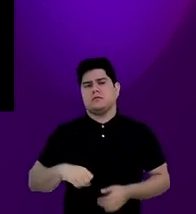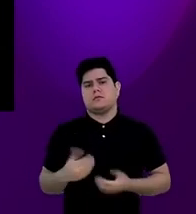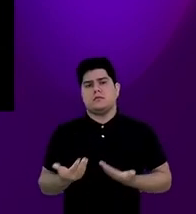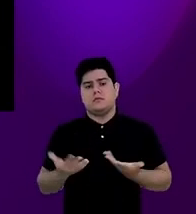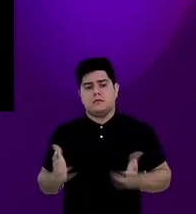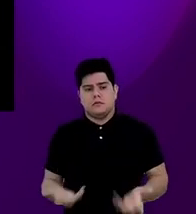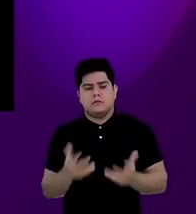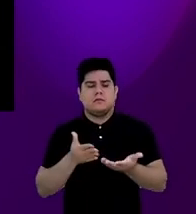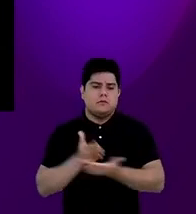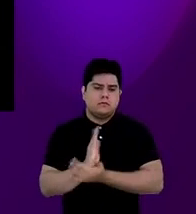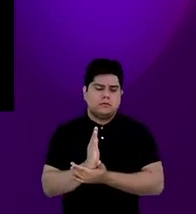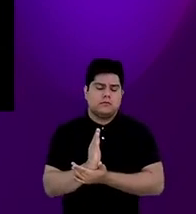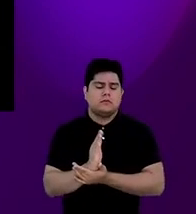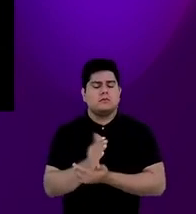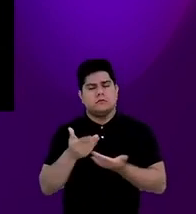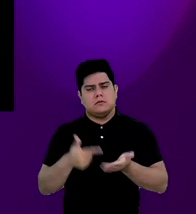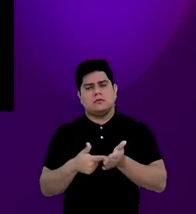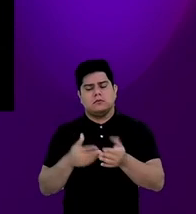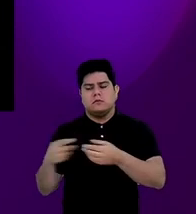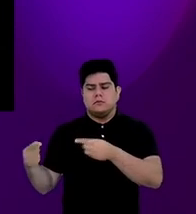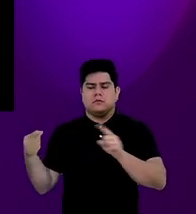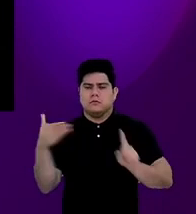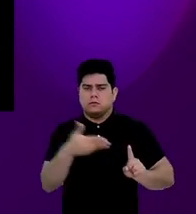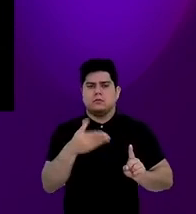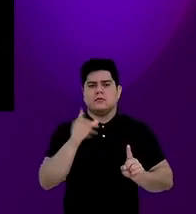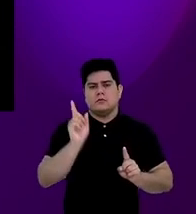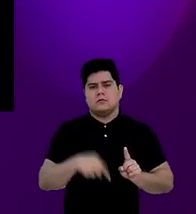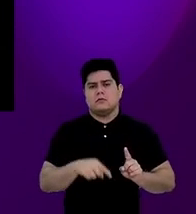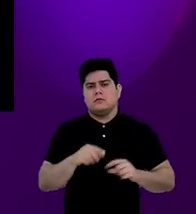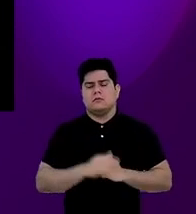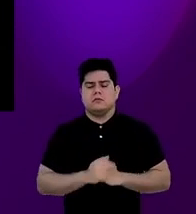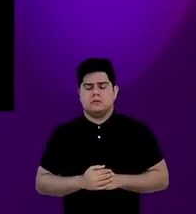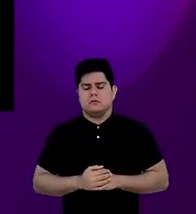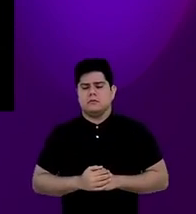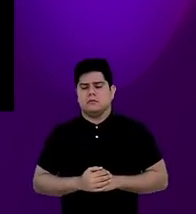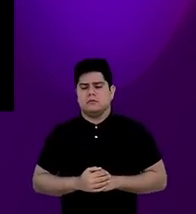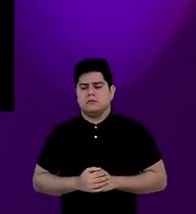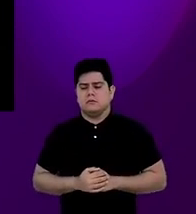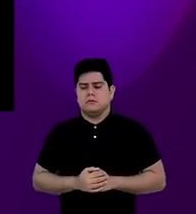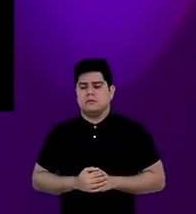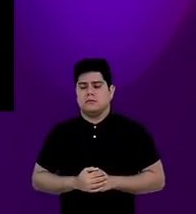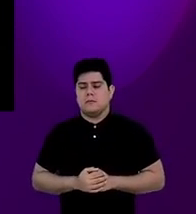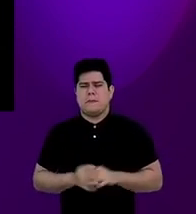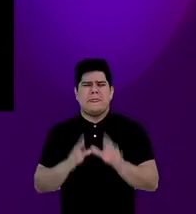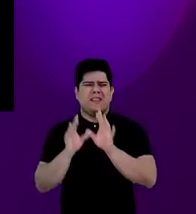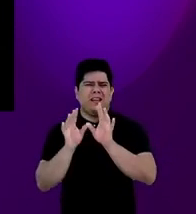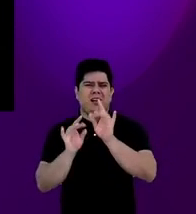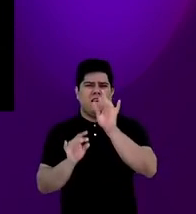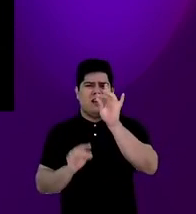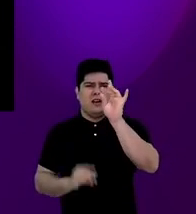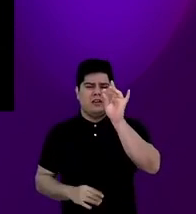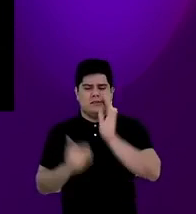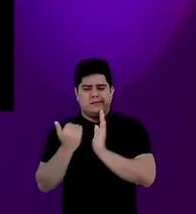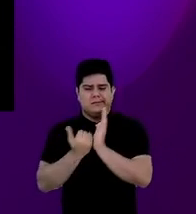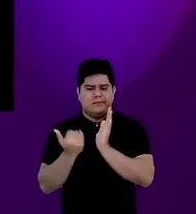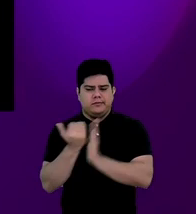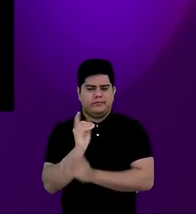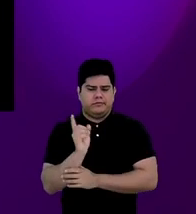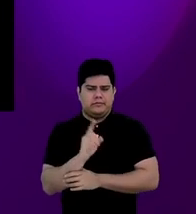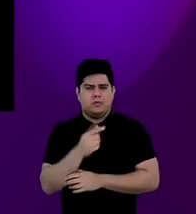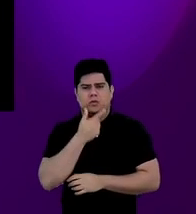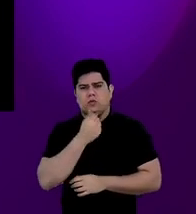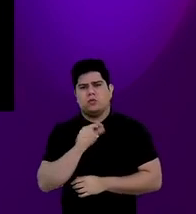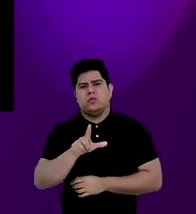a aprovação para essa indicação LLA-B. Eu não vou entrar em detalhes do Cartitude, o Luciano vai